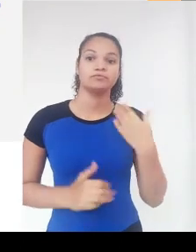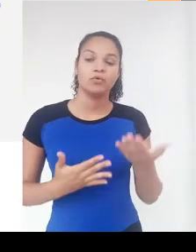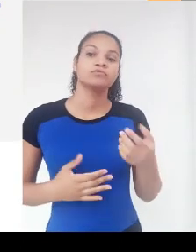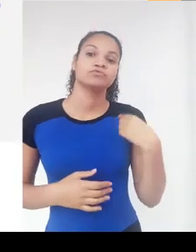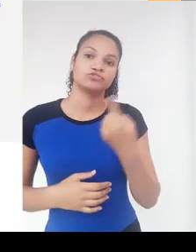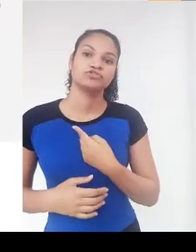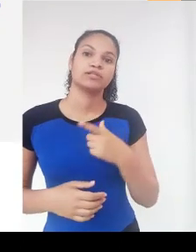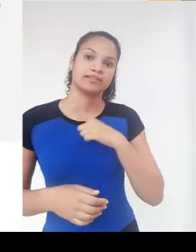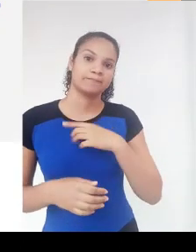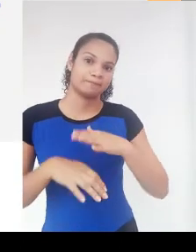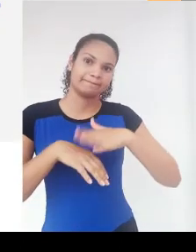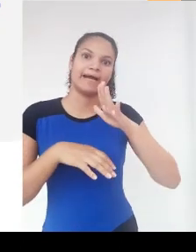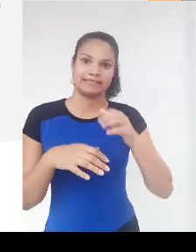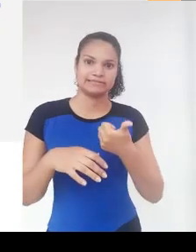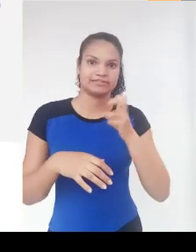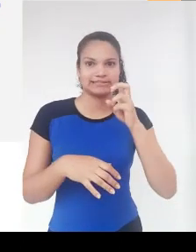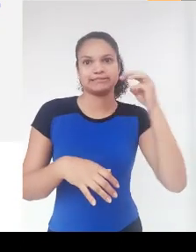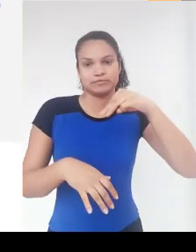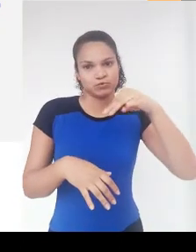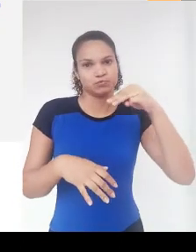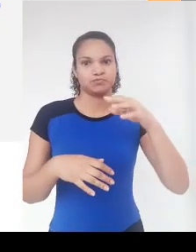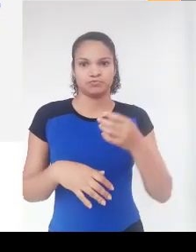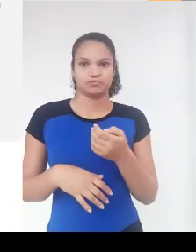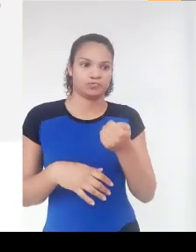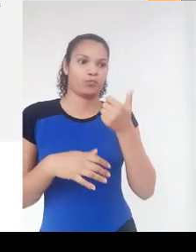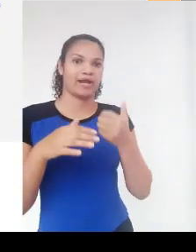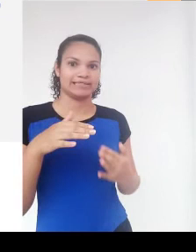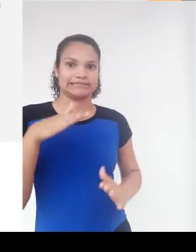aqui um pouquinho mais de 15 minutos, não vai passar de 20.